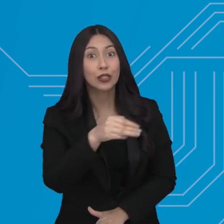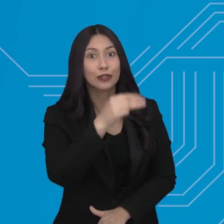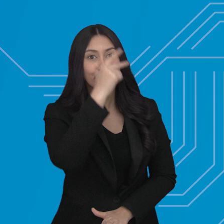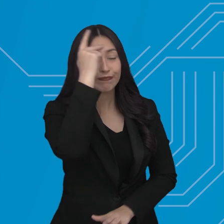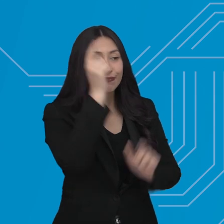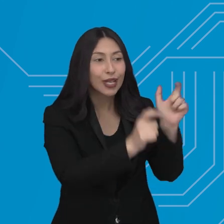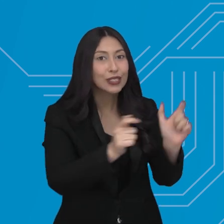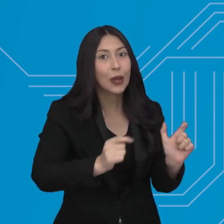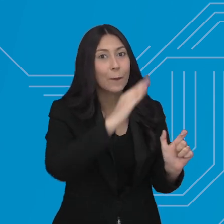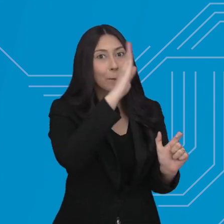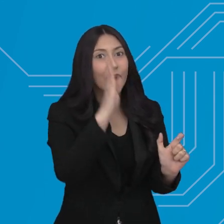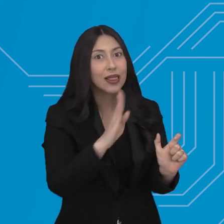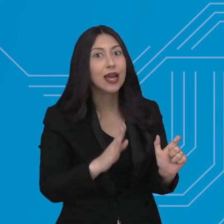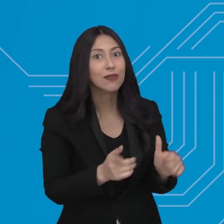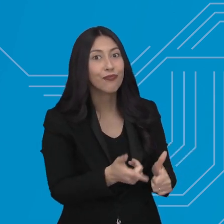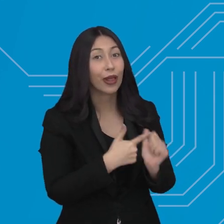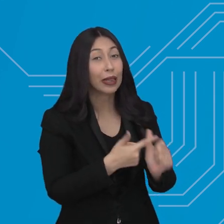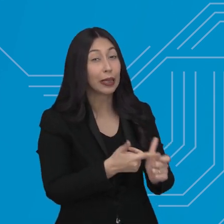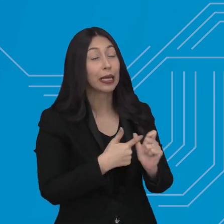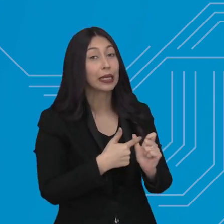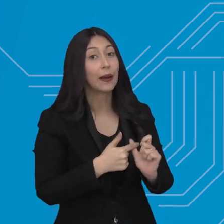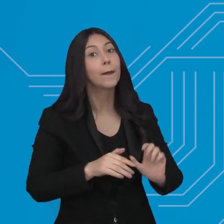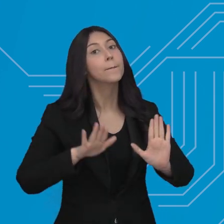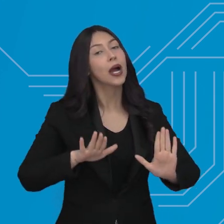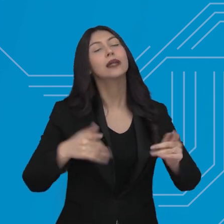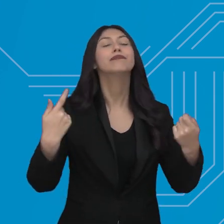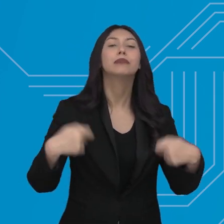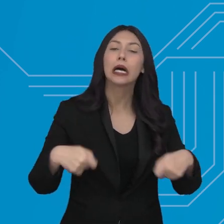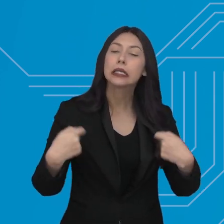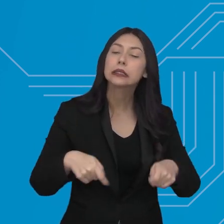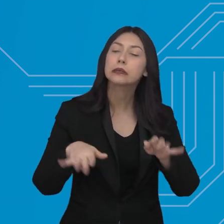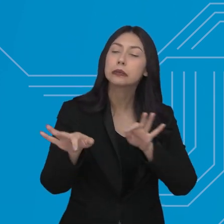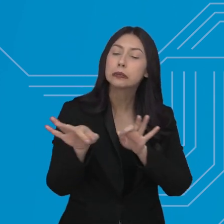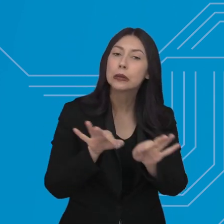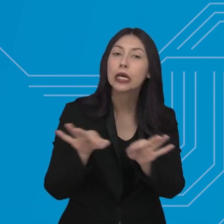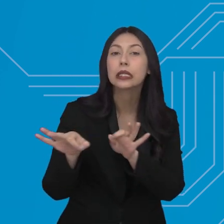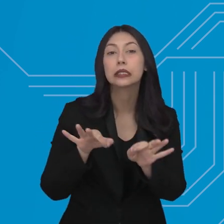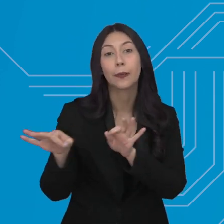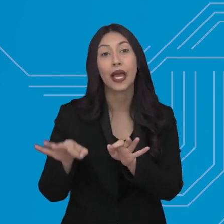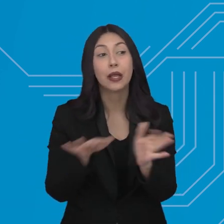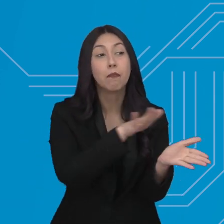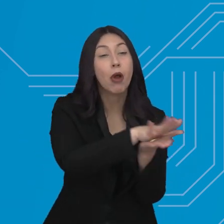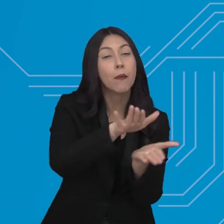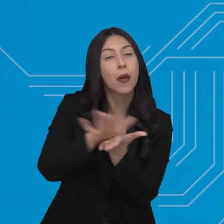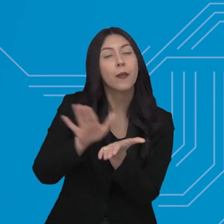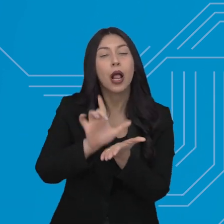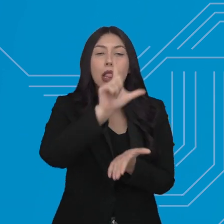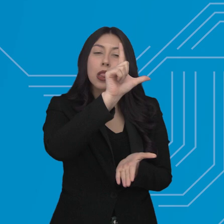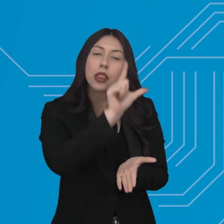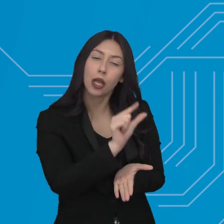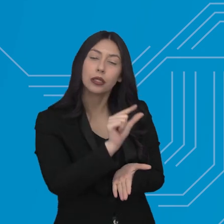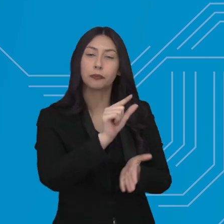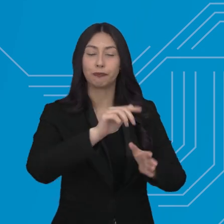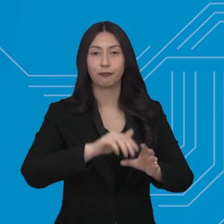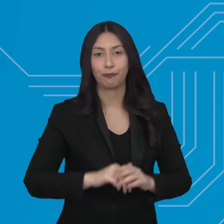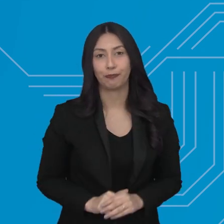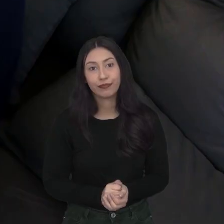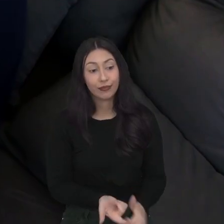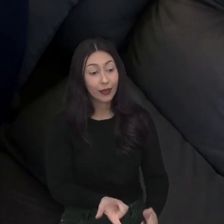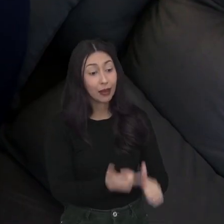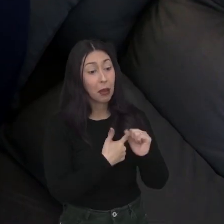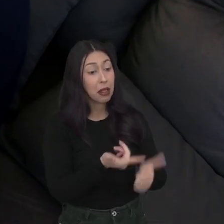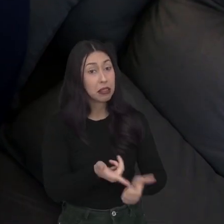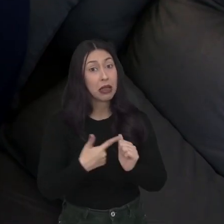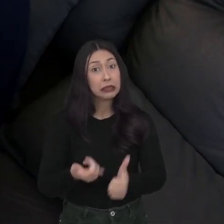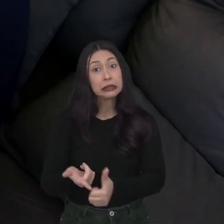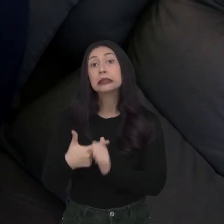brasileiros. Para quem está com as contas no vermelho, é preciso planejamento para cortar gastos e se livrar das dívidas.